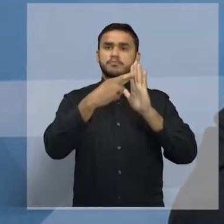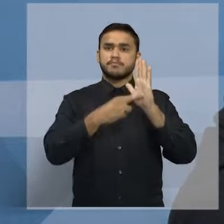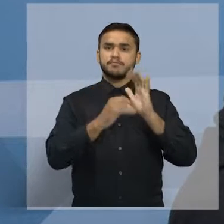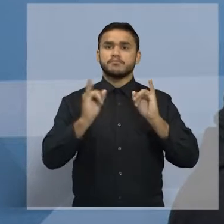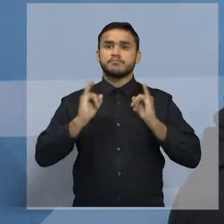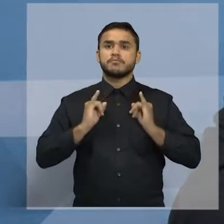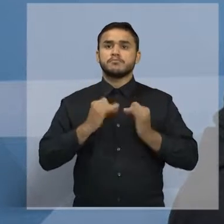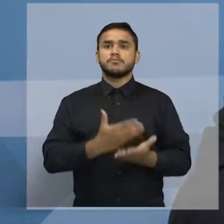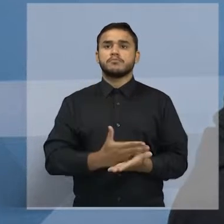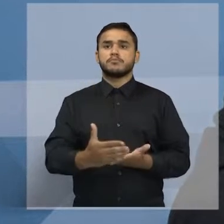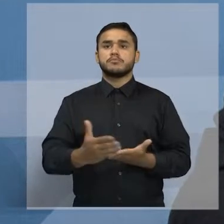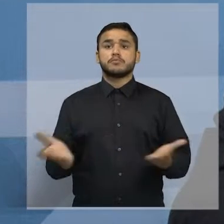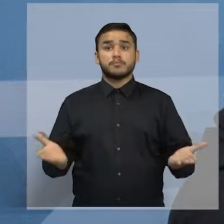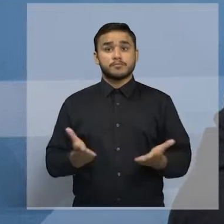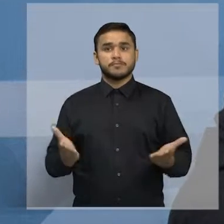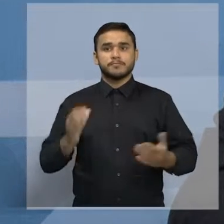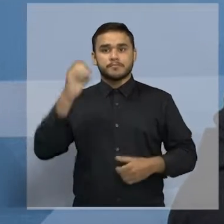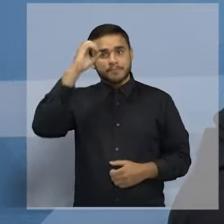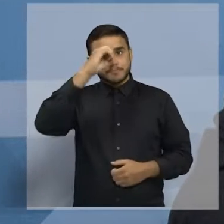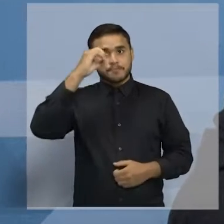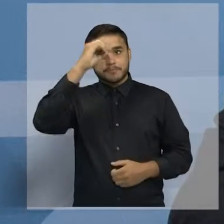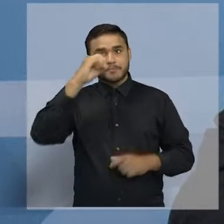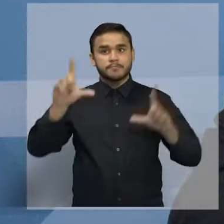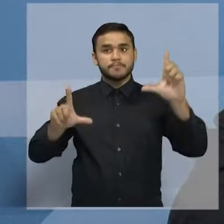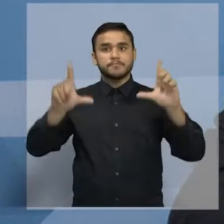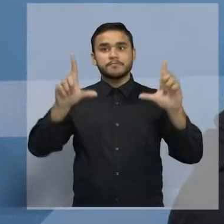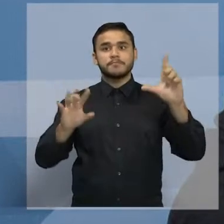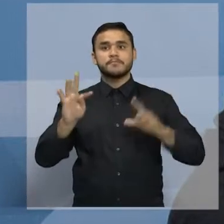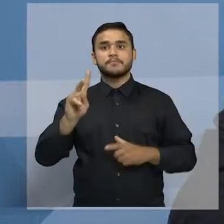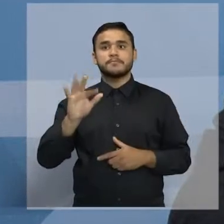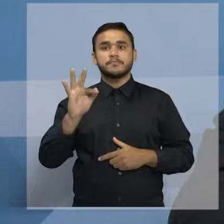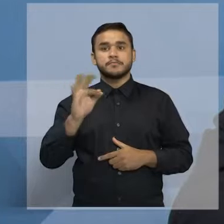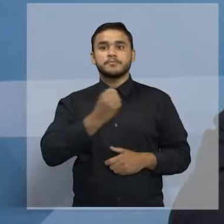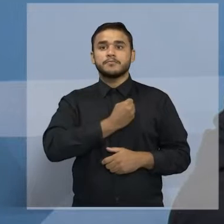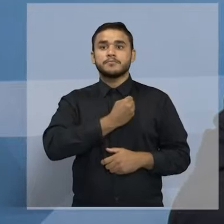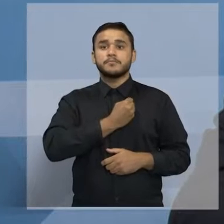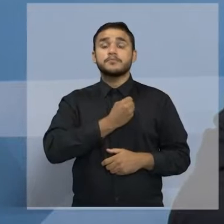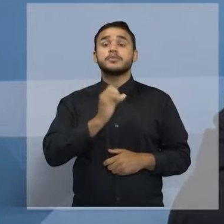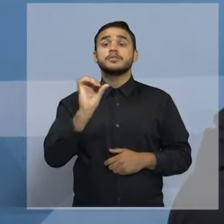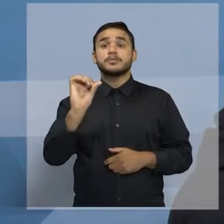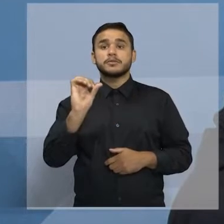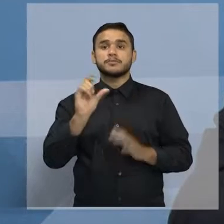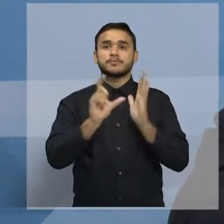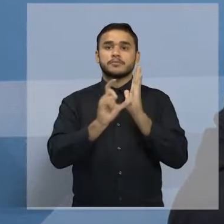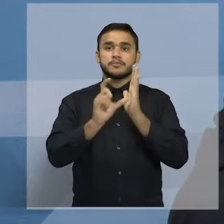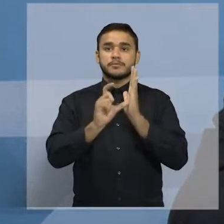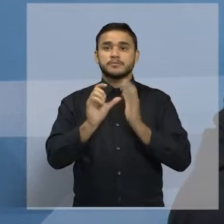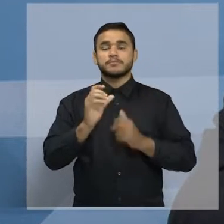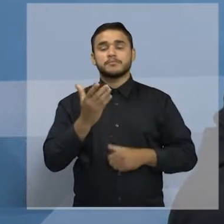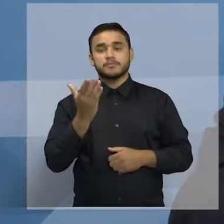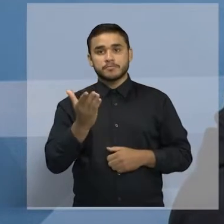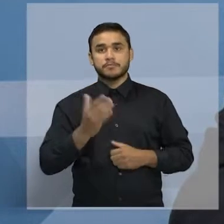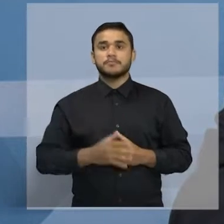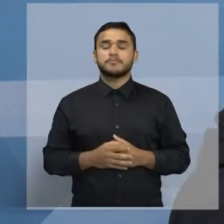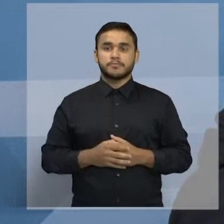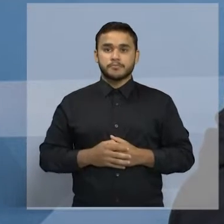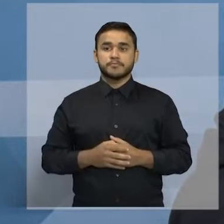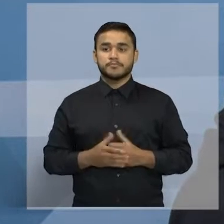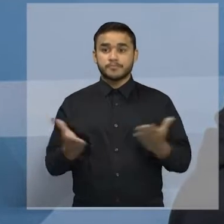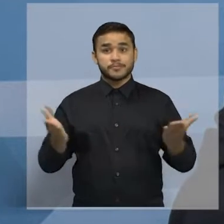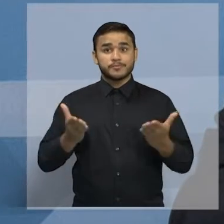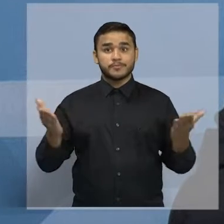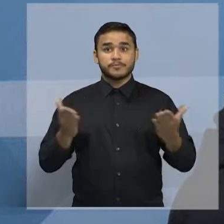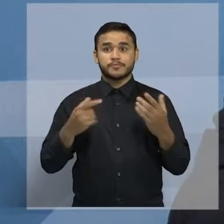Previdência que nós estamos iniciando mais uma edição do programa Observatório pela TV Fortaleza, canal 6 da Multiplay. Como os senhores podem